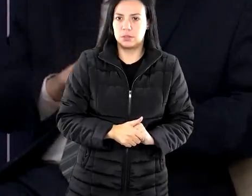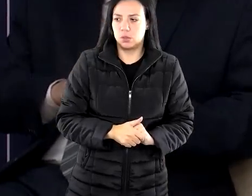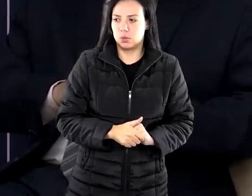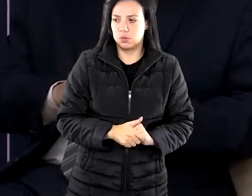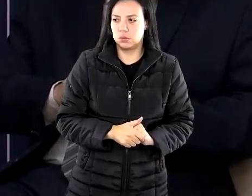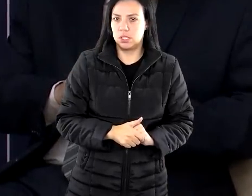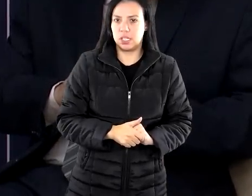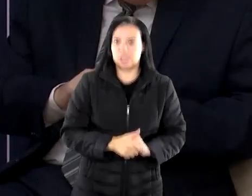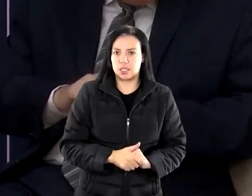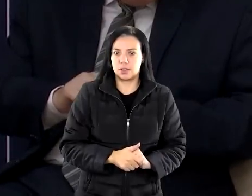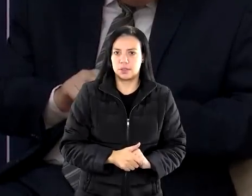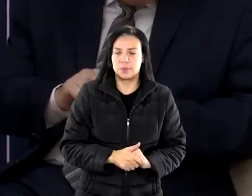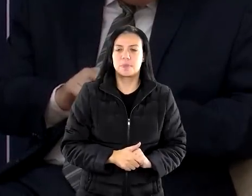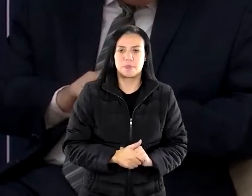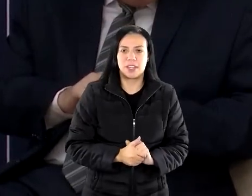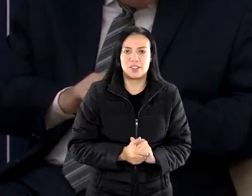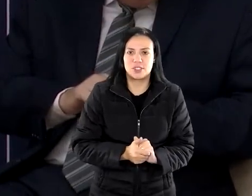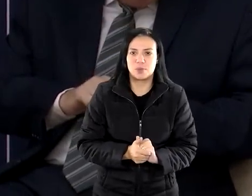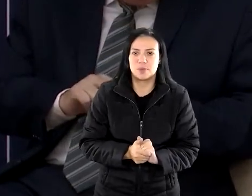Isaías 5:20. O que é que diz aí?